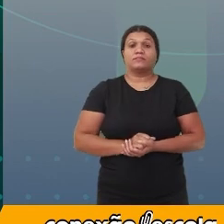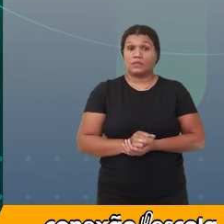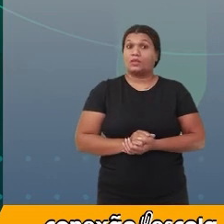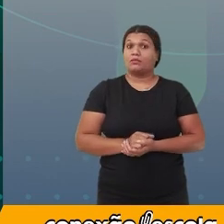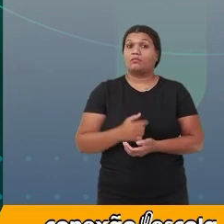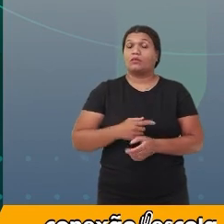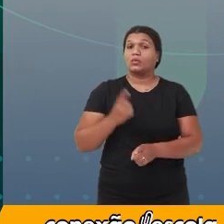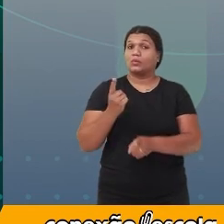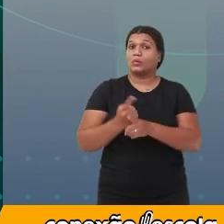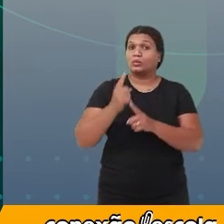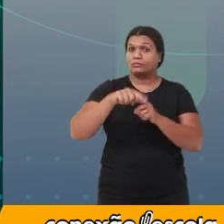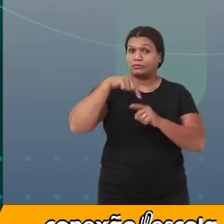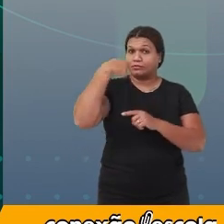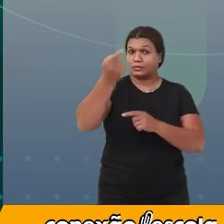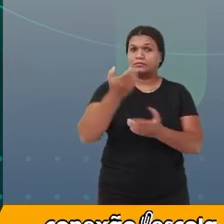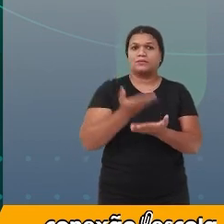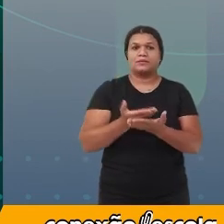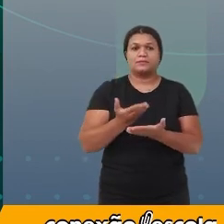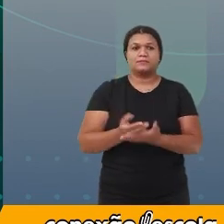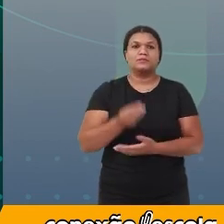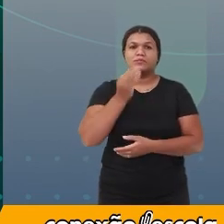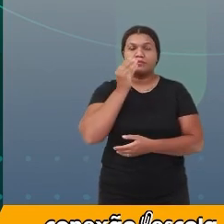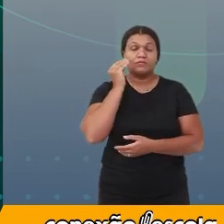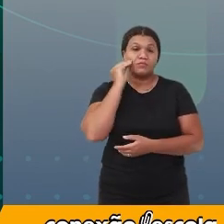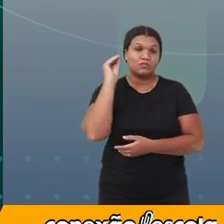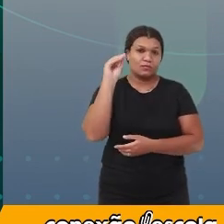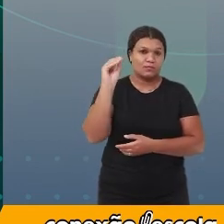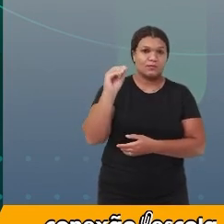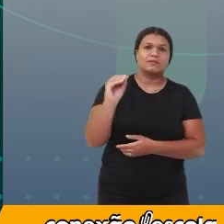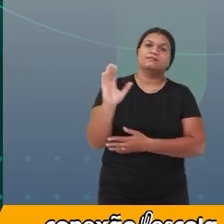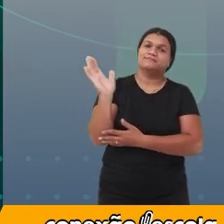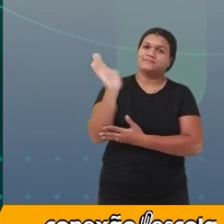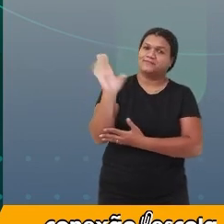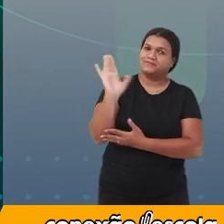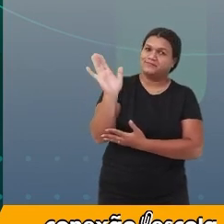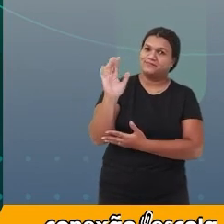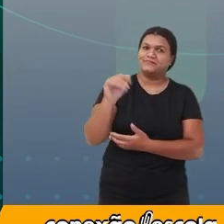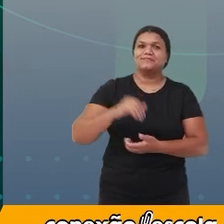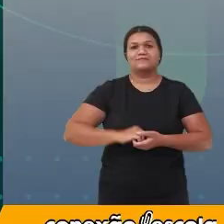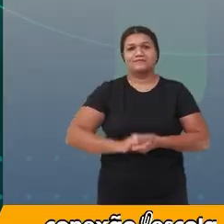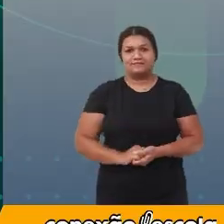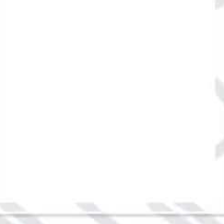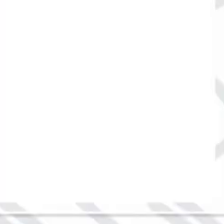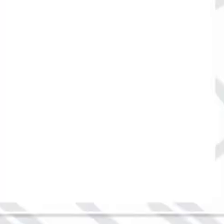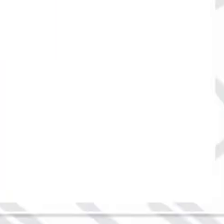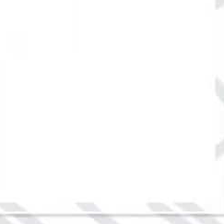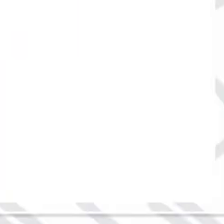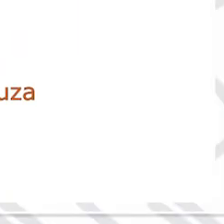Eu te espero até a próxima aula. Um beijo e tchau, tchau!